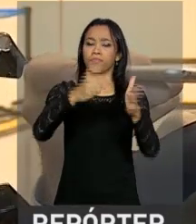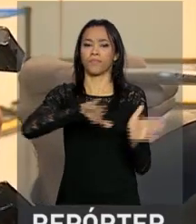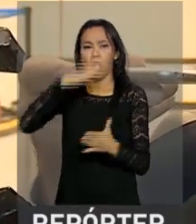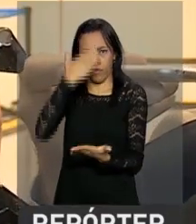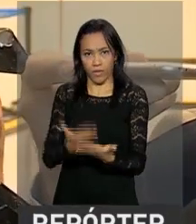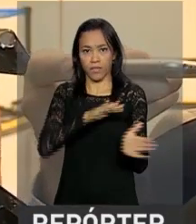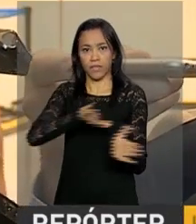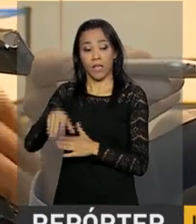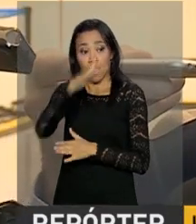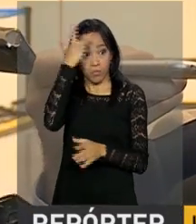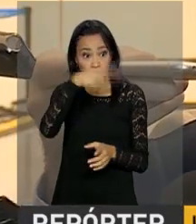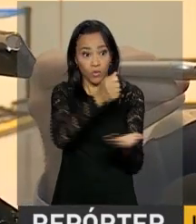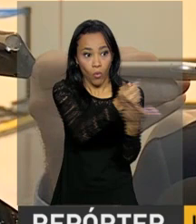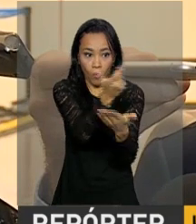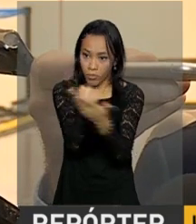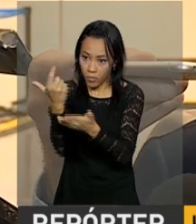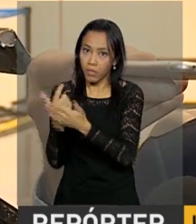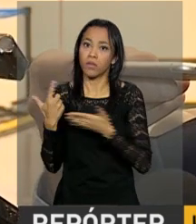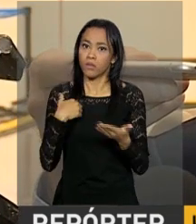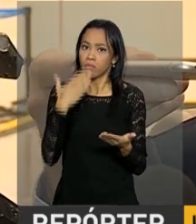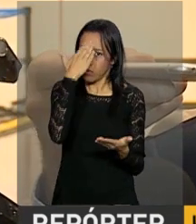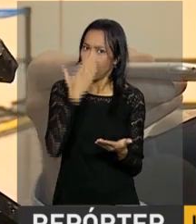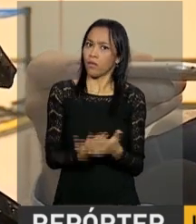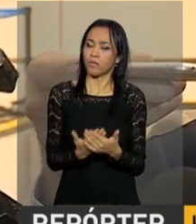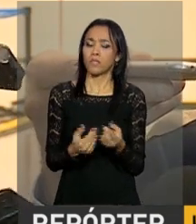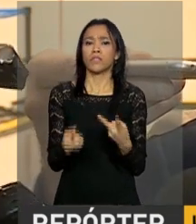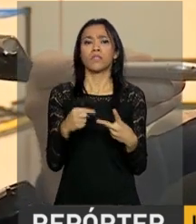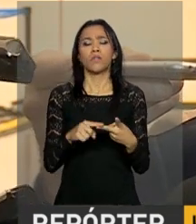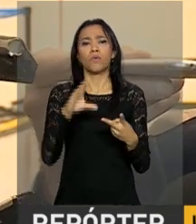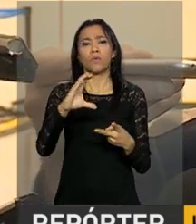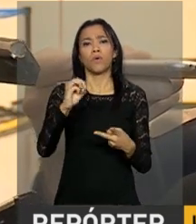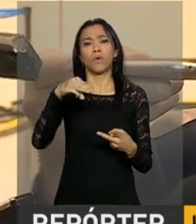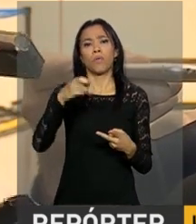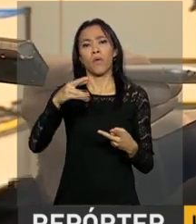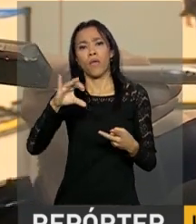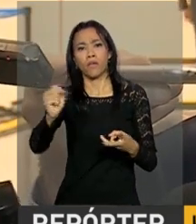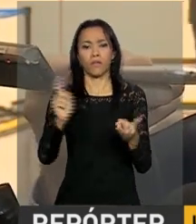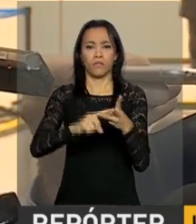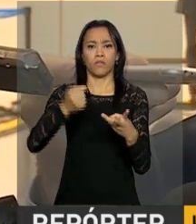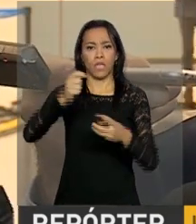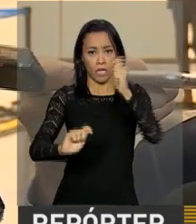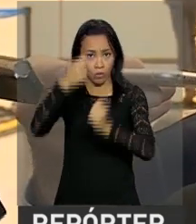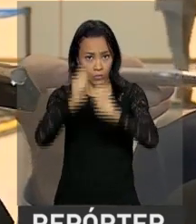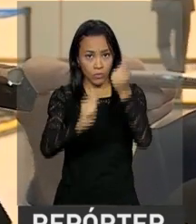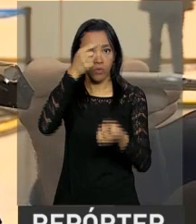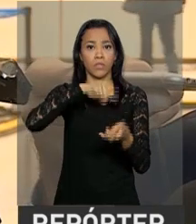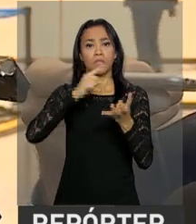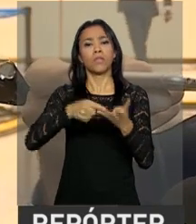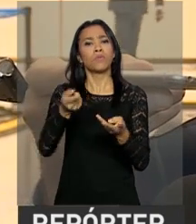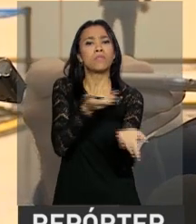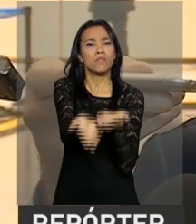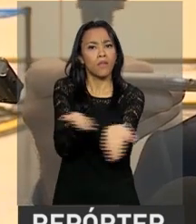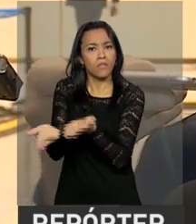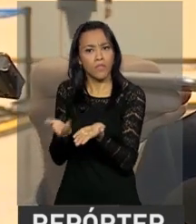do consumidor está aumentando, a confiança do comércio, da indústria, dos serviços, está